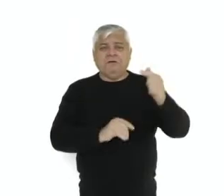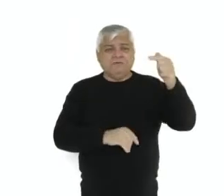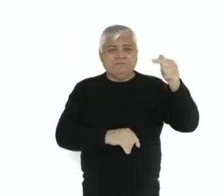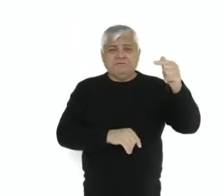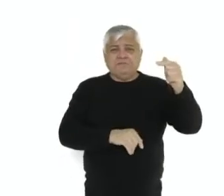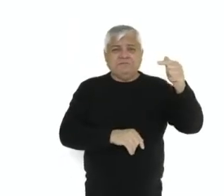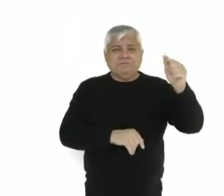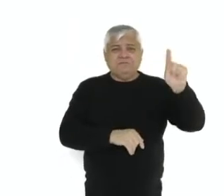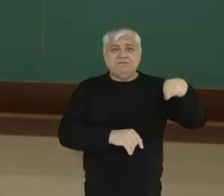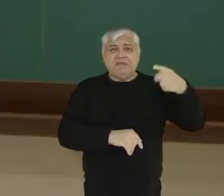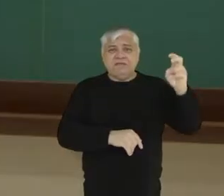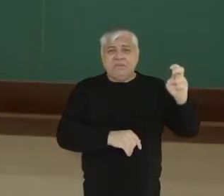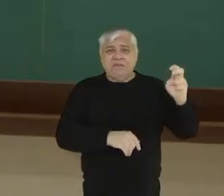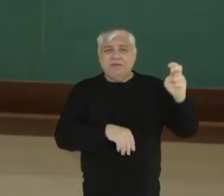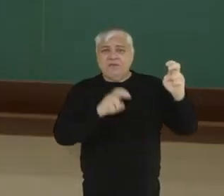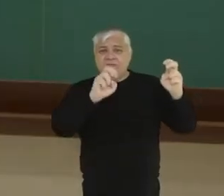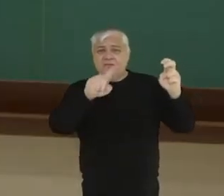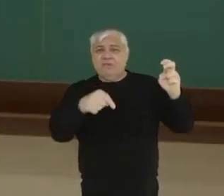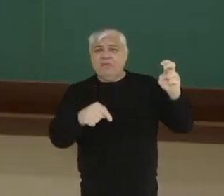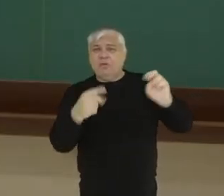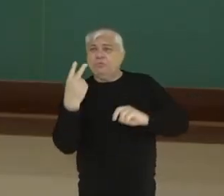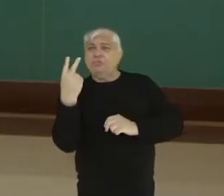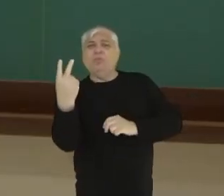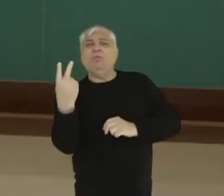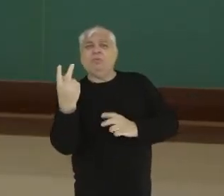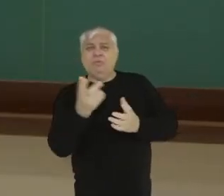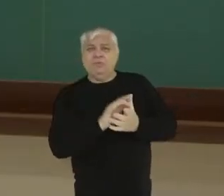Conclusão, a diferença entre essas notas é 2 pontos.